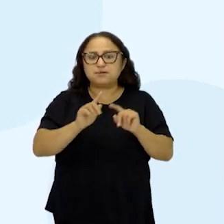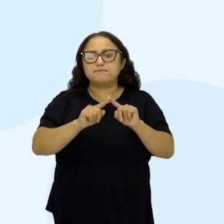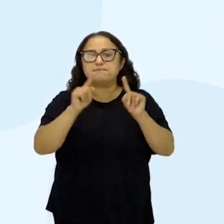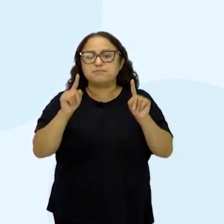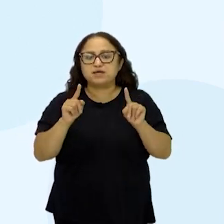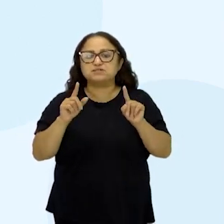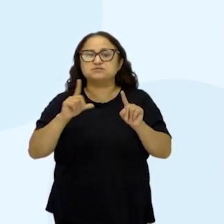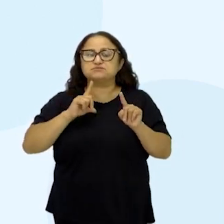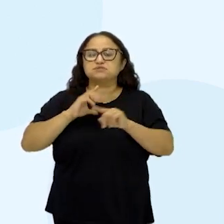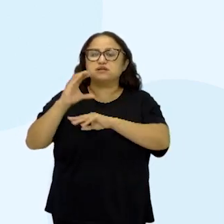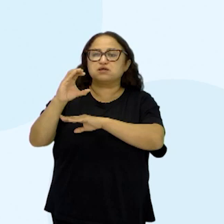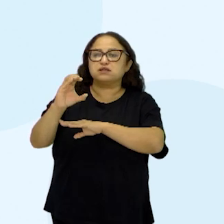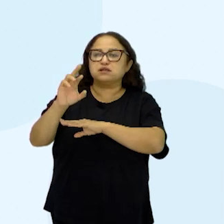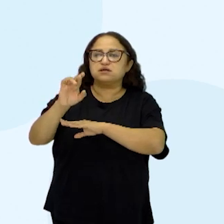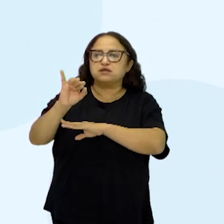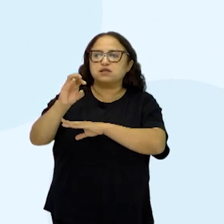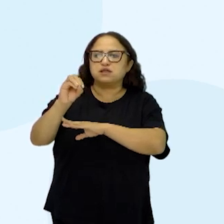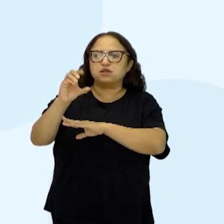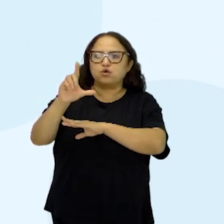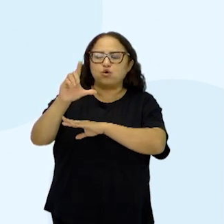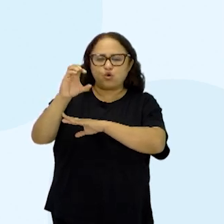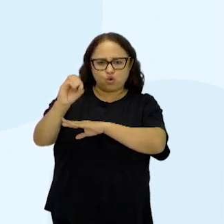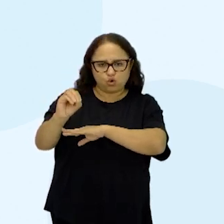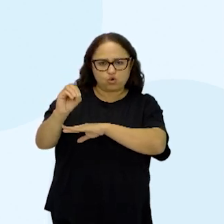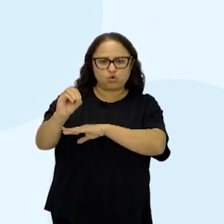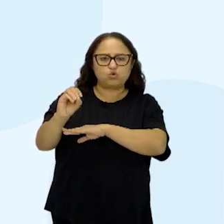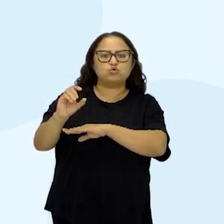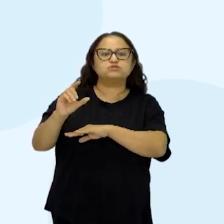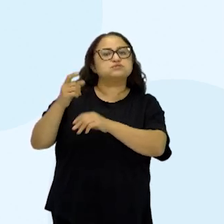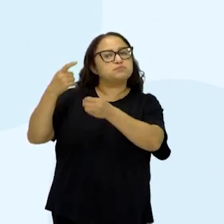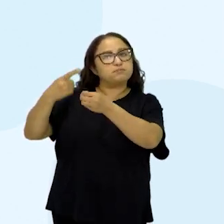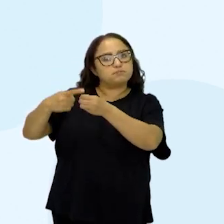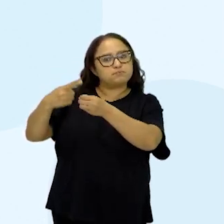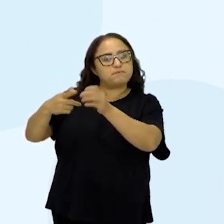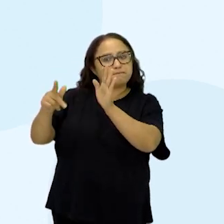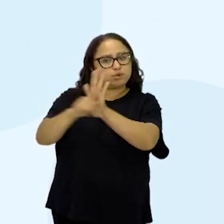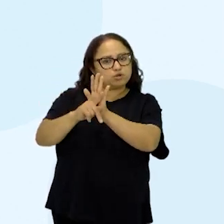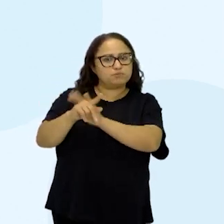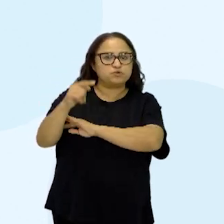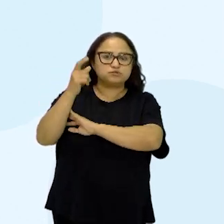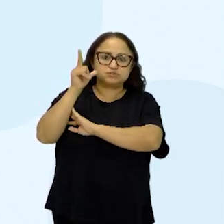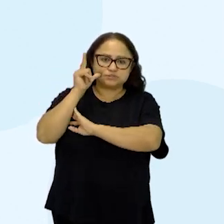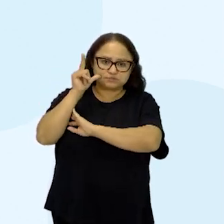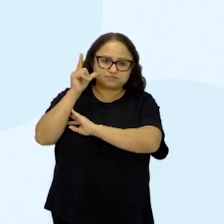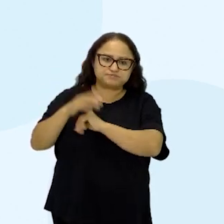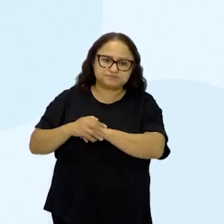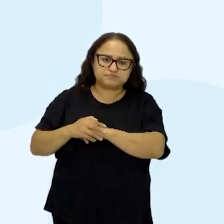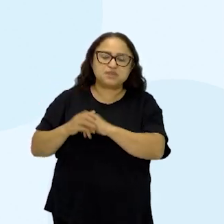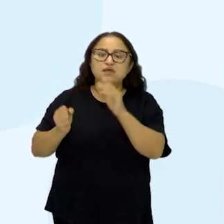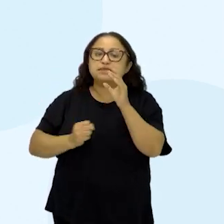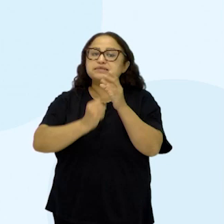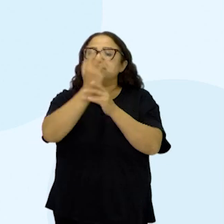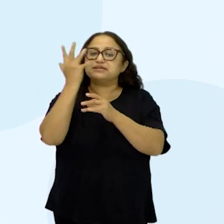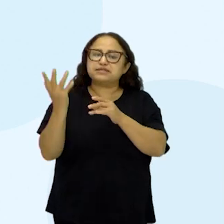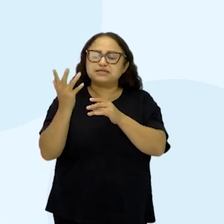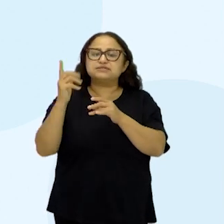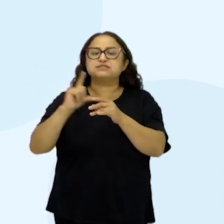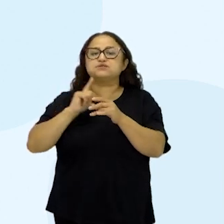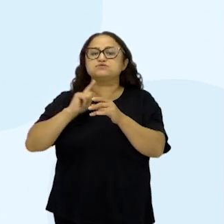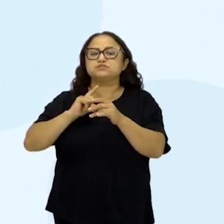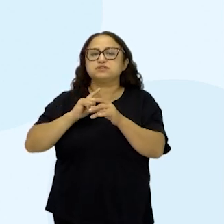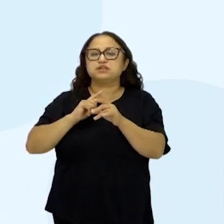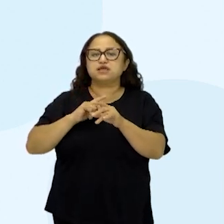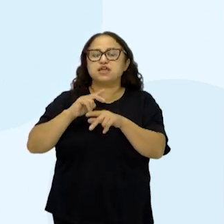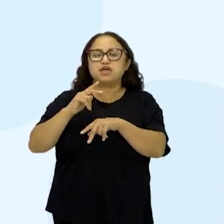aí o crioulo cabo-verdiano, né? Então, eles estão nesse processo de criação da norma culta desse